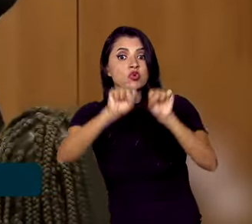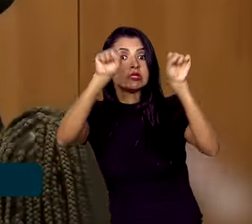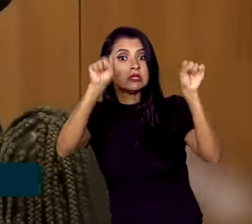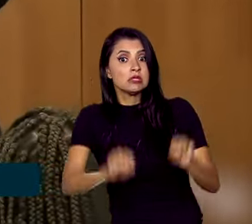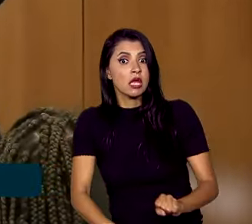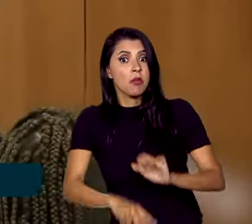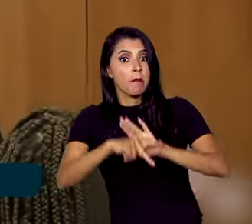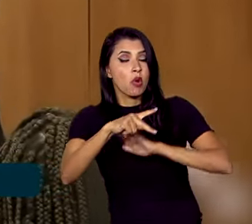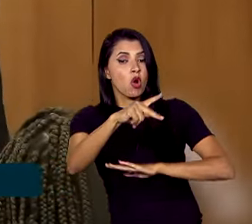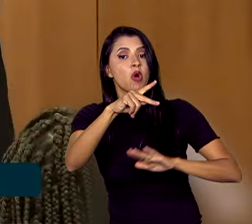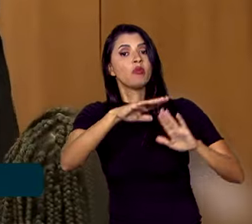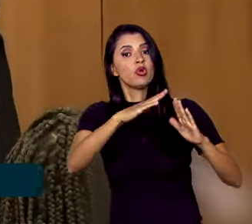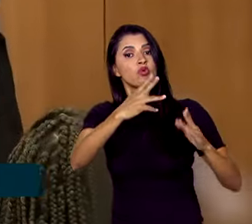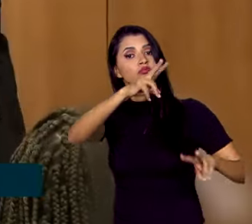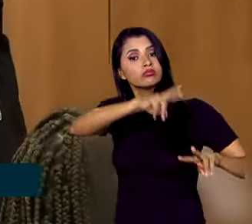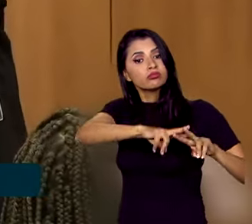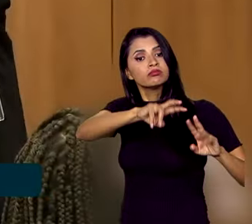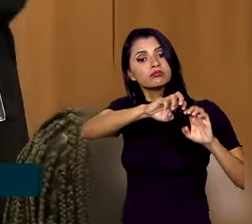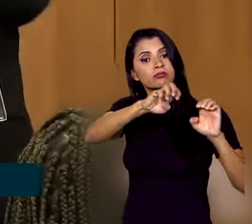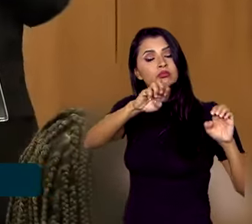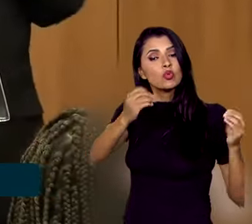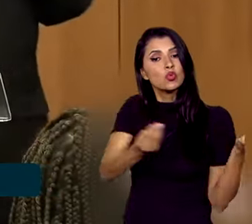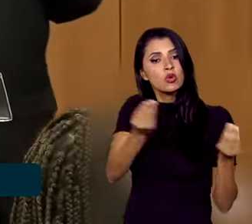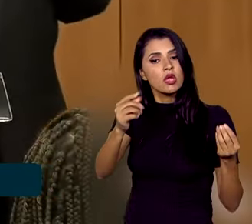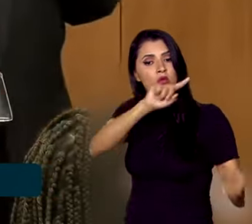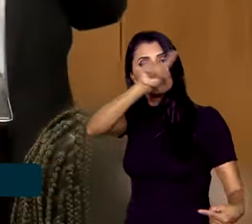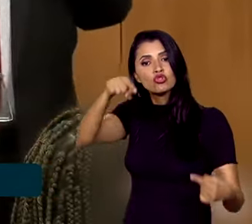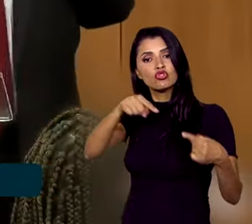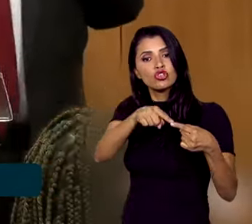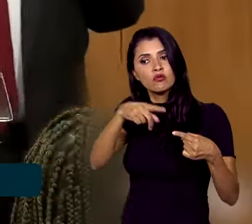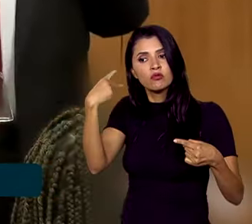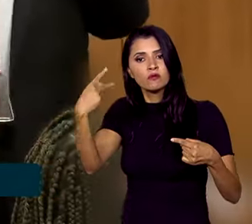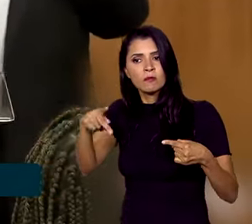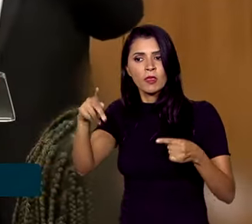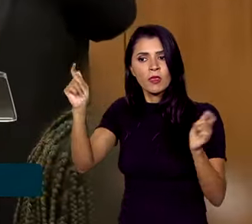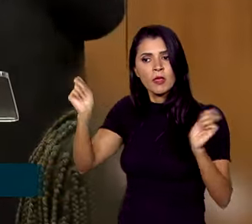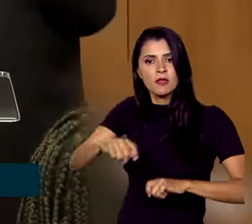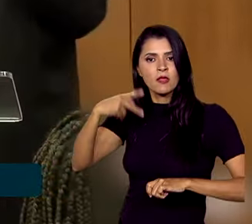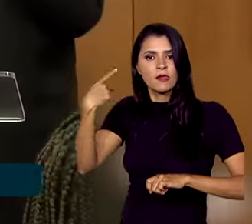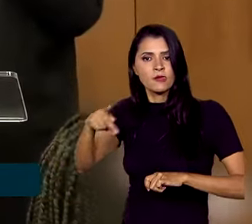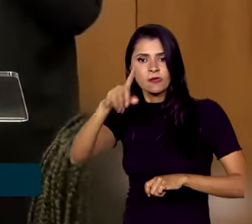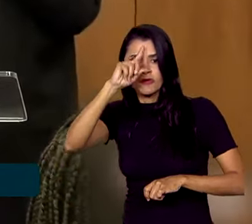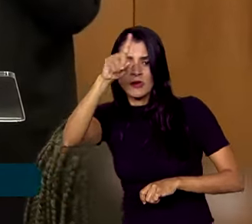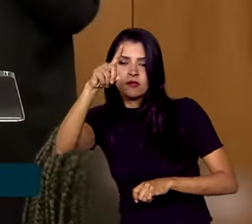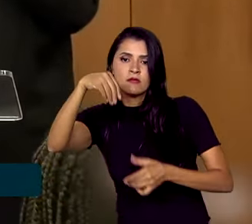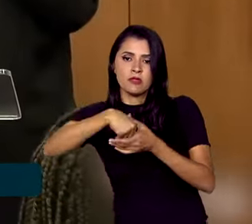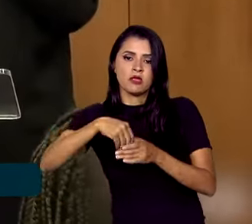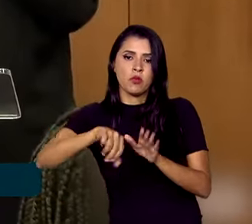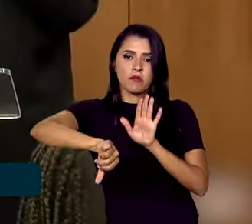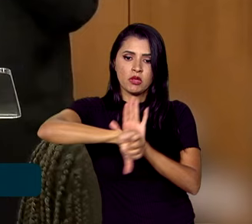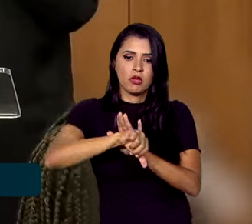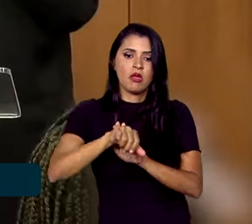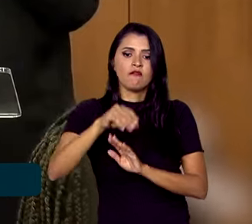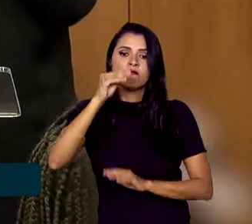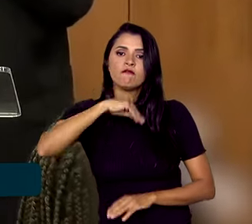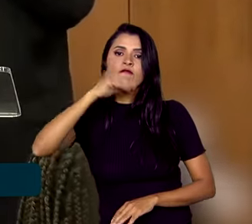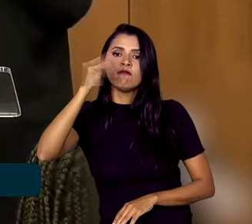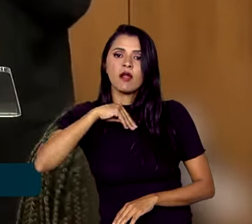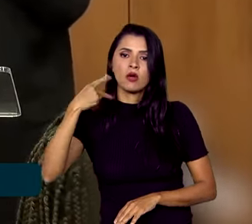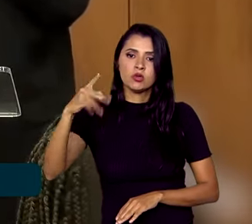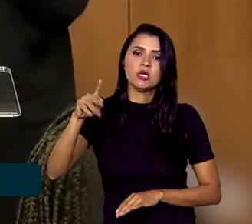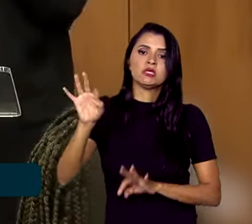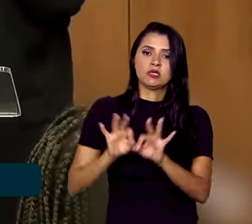penitenciário que objetivamente enfraqueça capacidade de comando de